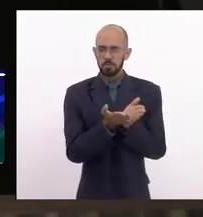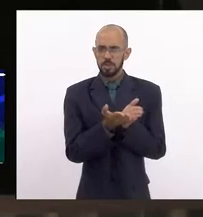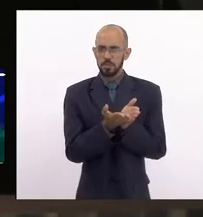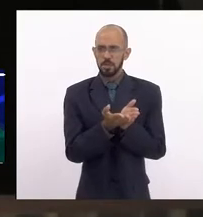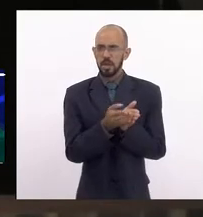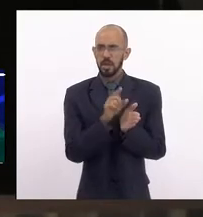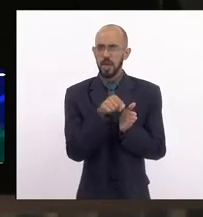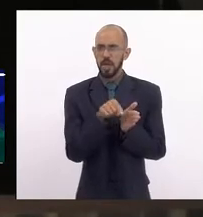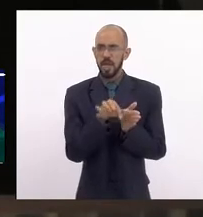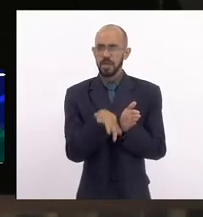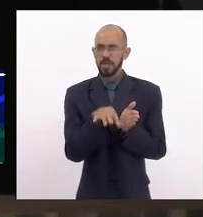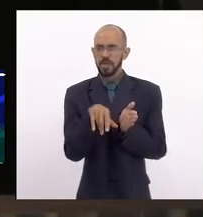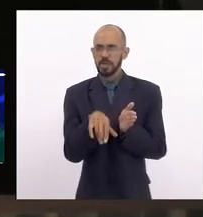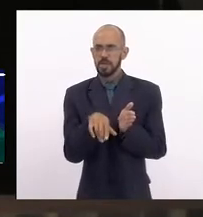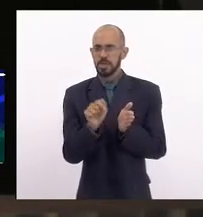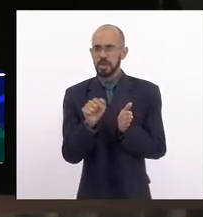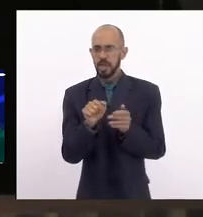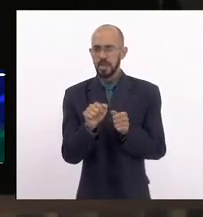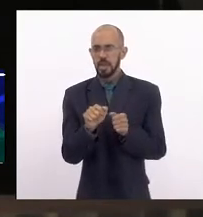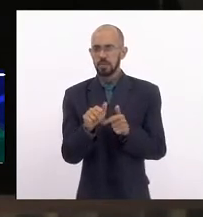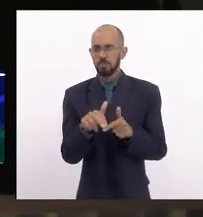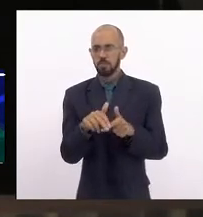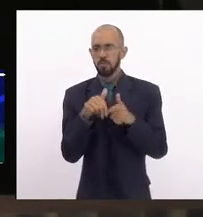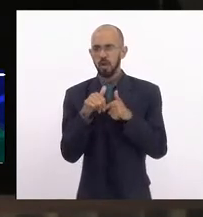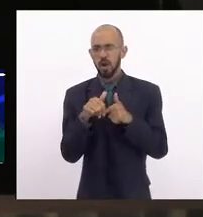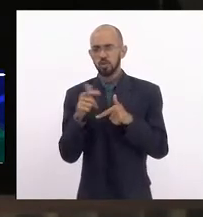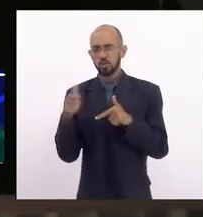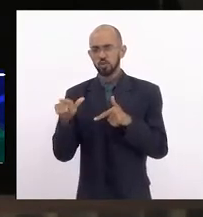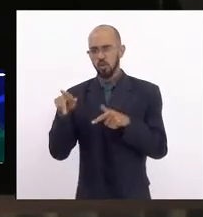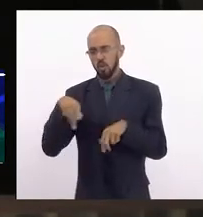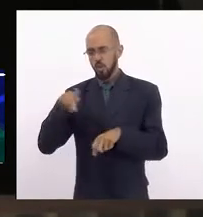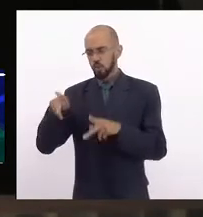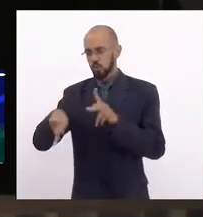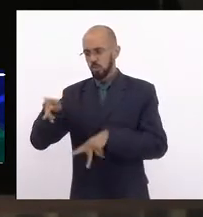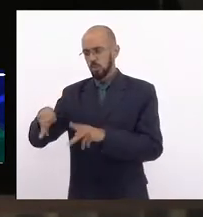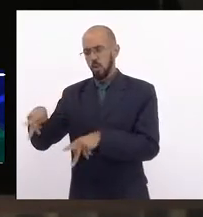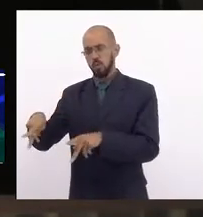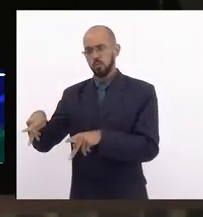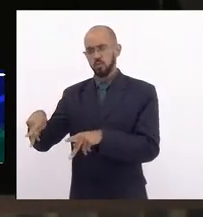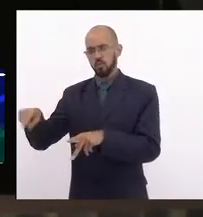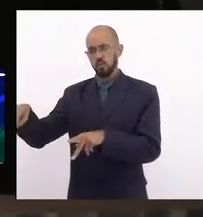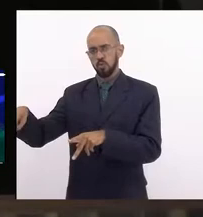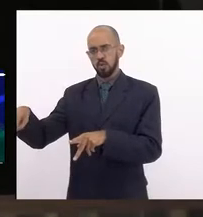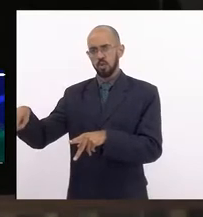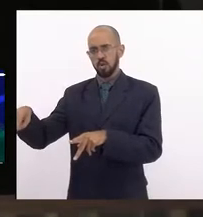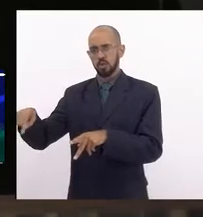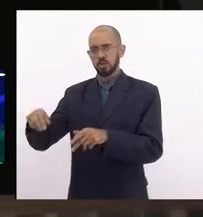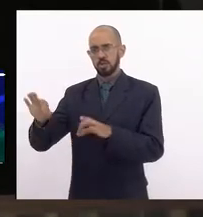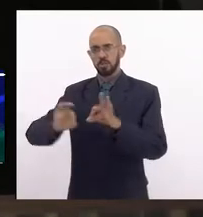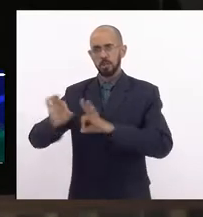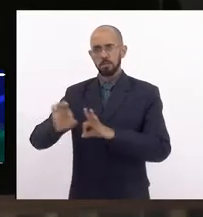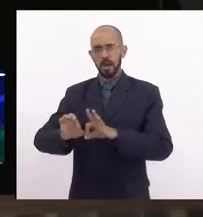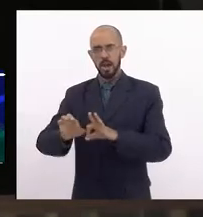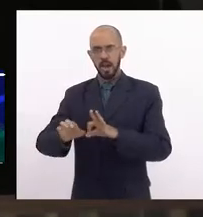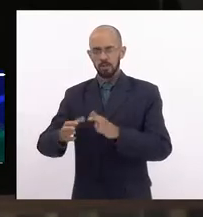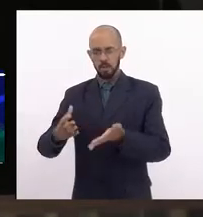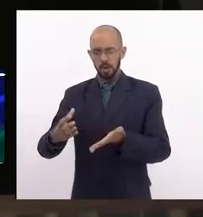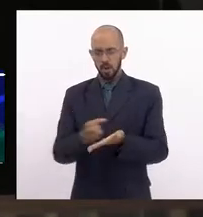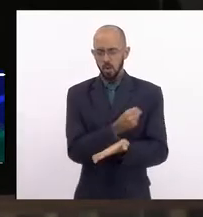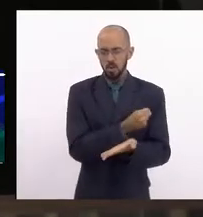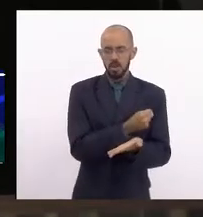designa quem procedendo de outro povo se preparava para acolher a fé